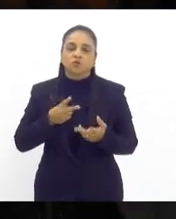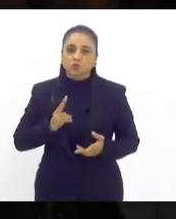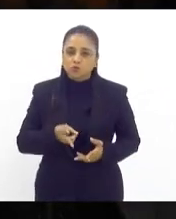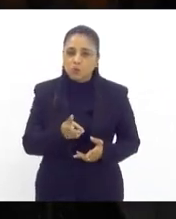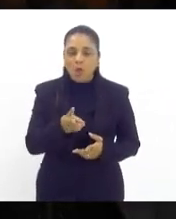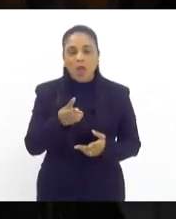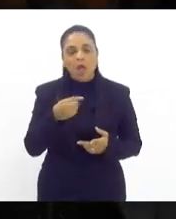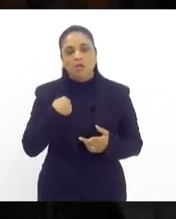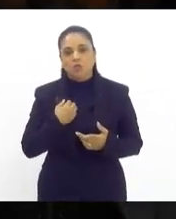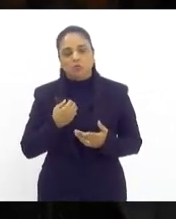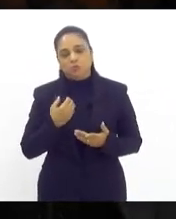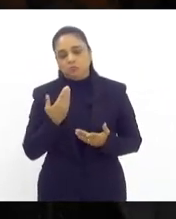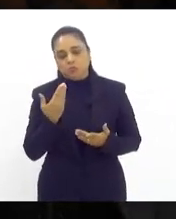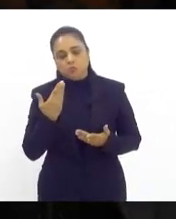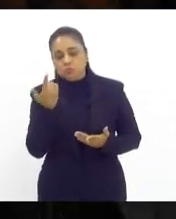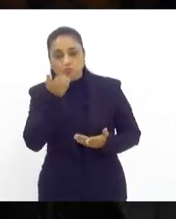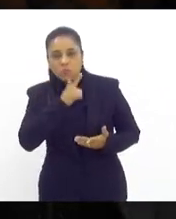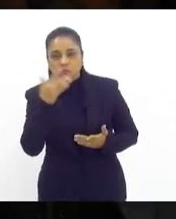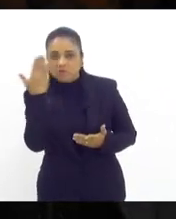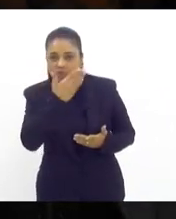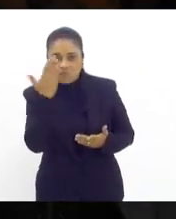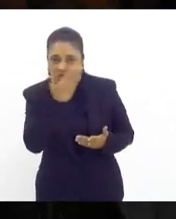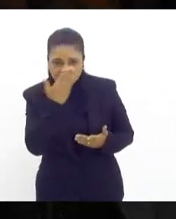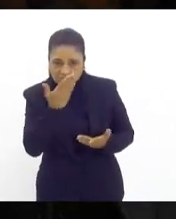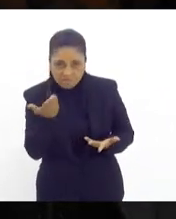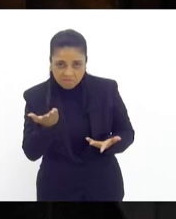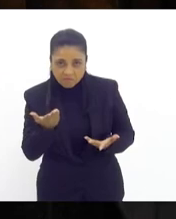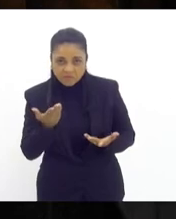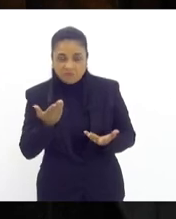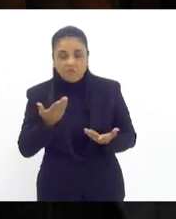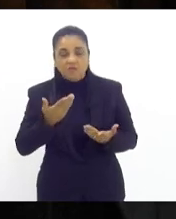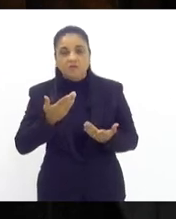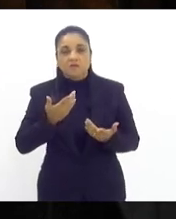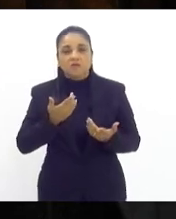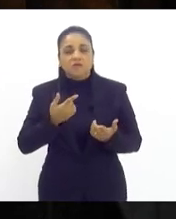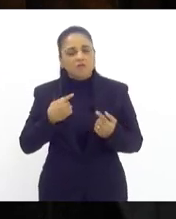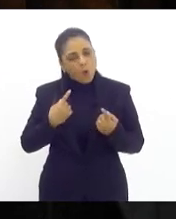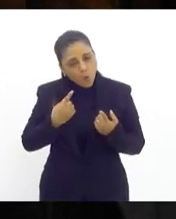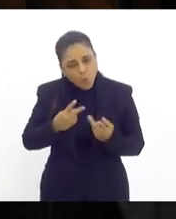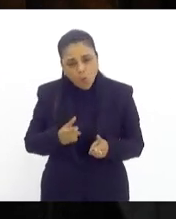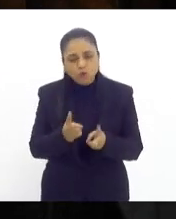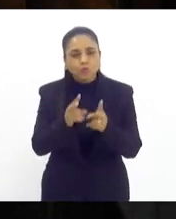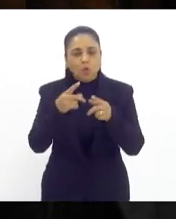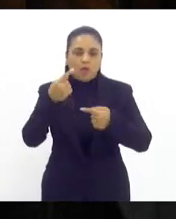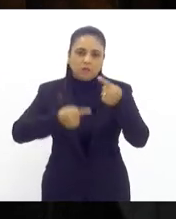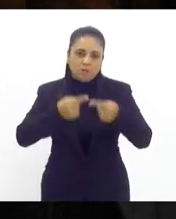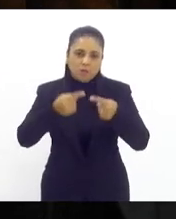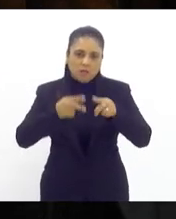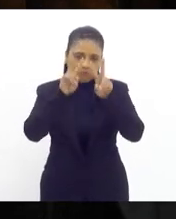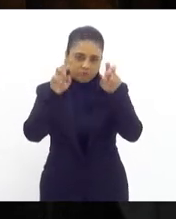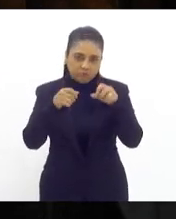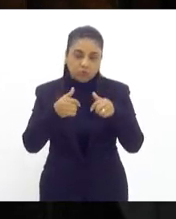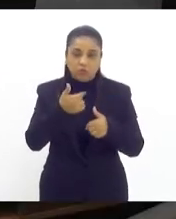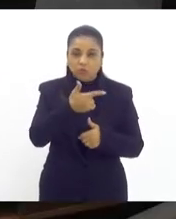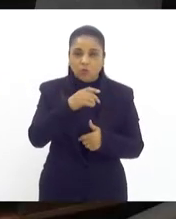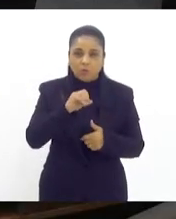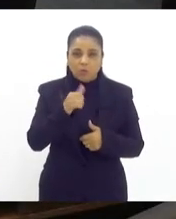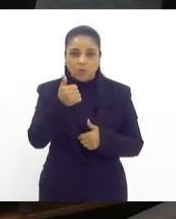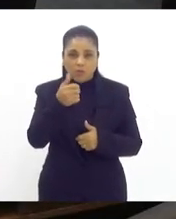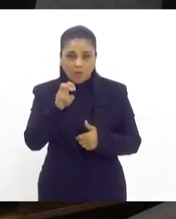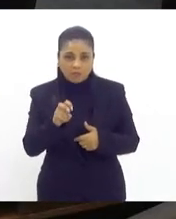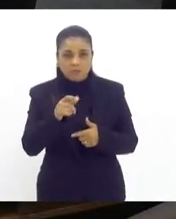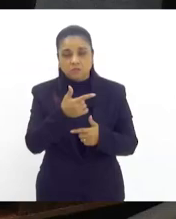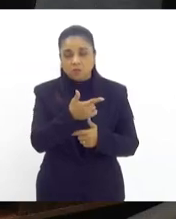não viva novamente aqui no Rio de Janeiro 2015/2016 Muito obrigado